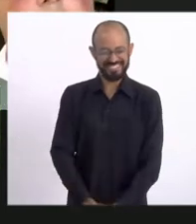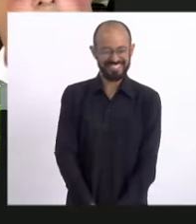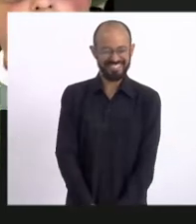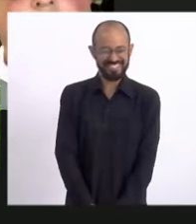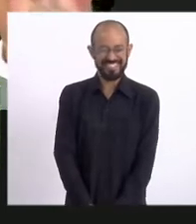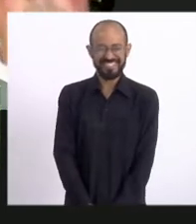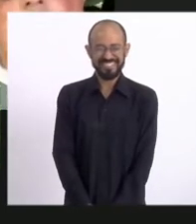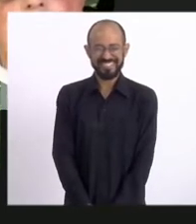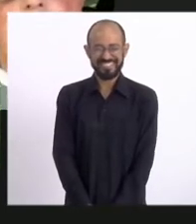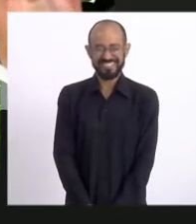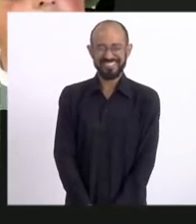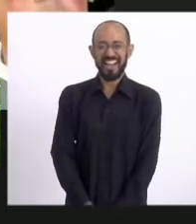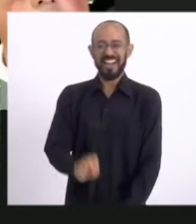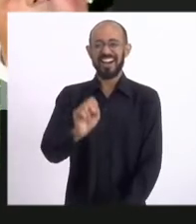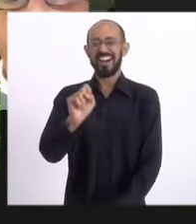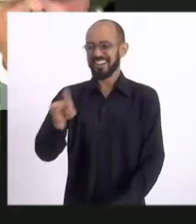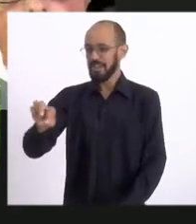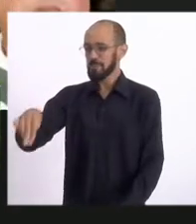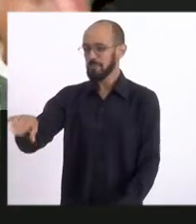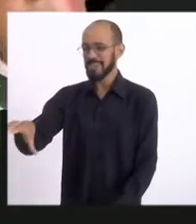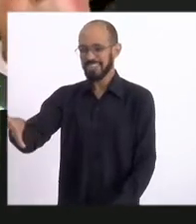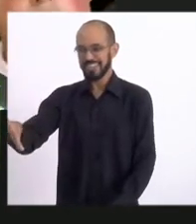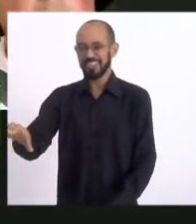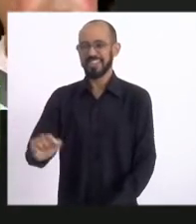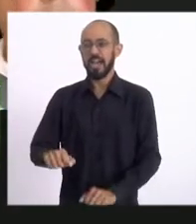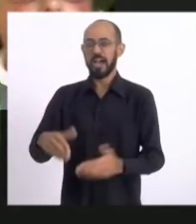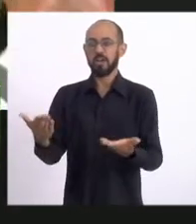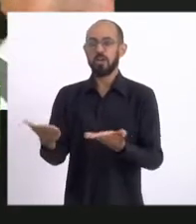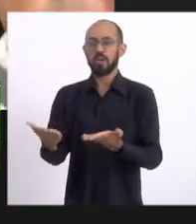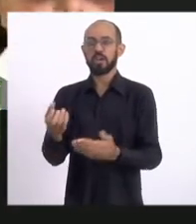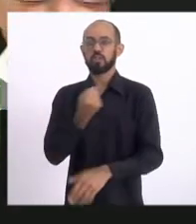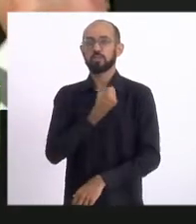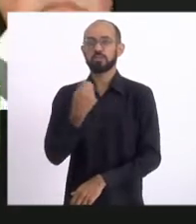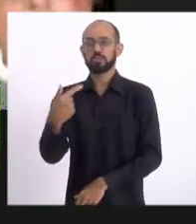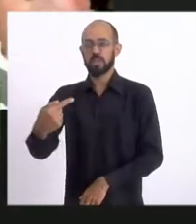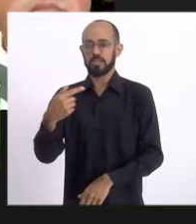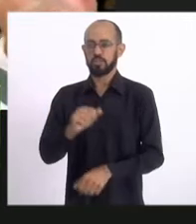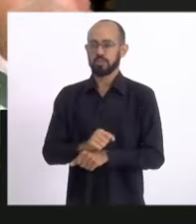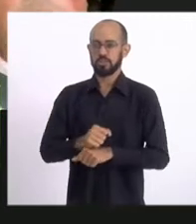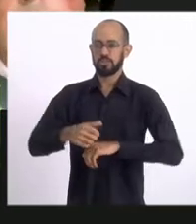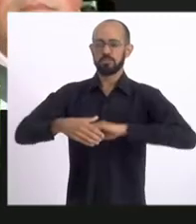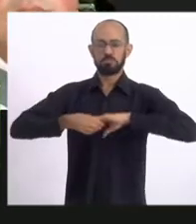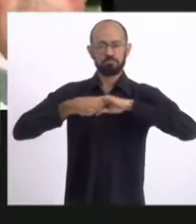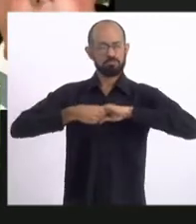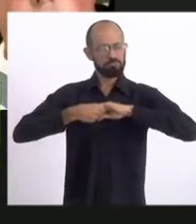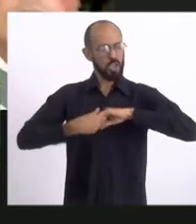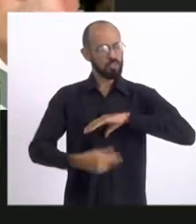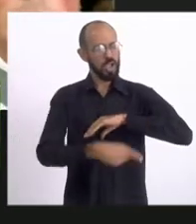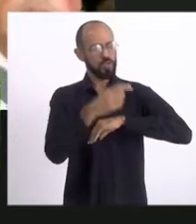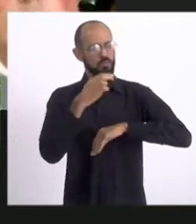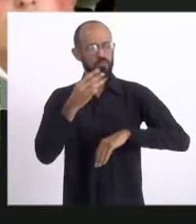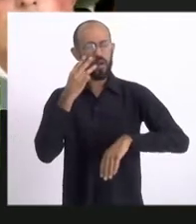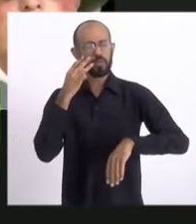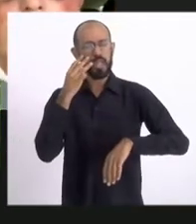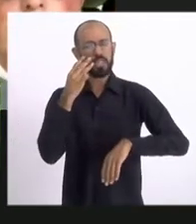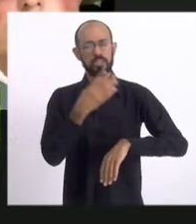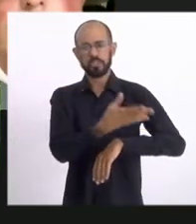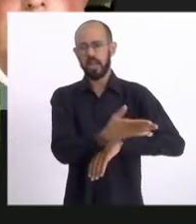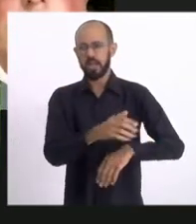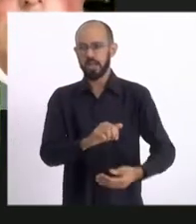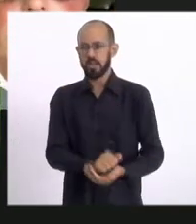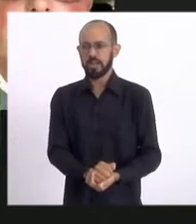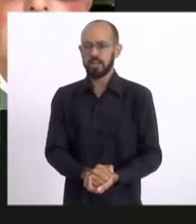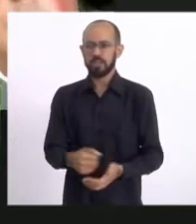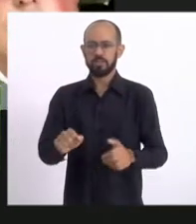pouquinho. Tá bom, deputado Mink, obrigado. Sete da pauta, saudar aqui o deputado Valdeque Carneiro. Deputado Valdeque, vamos fazer agenda, proposta,